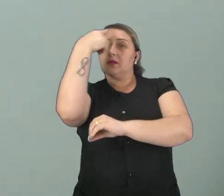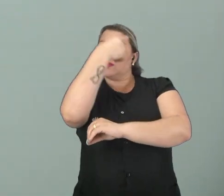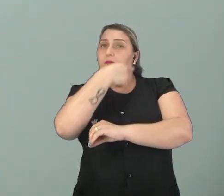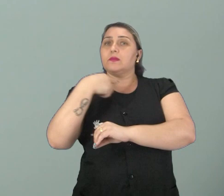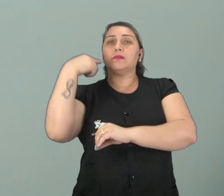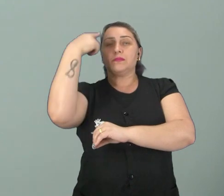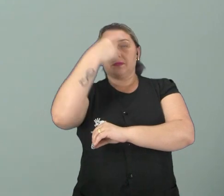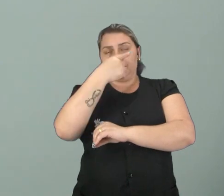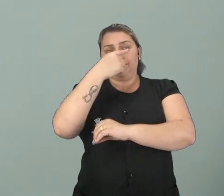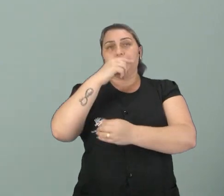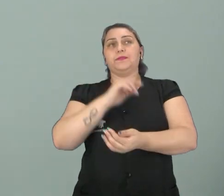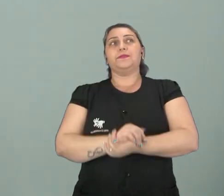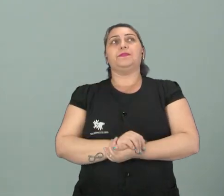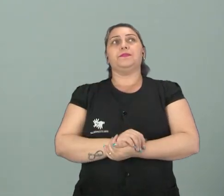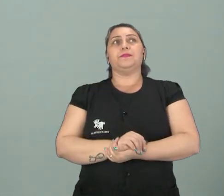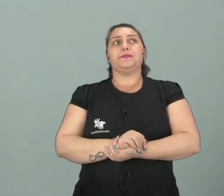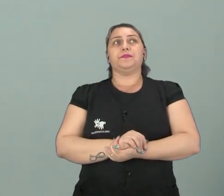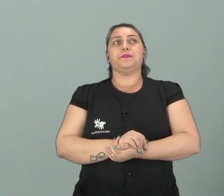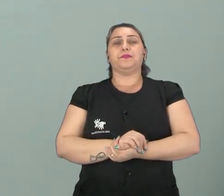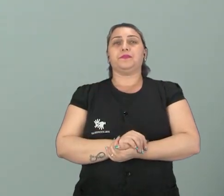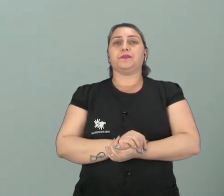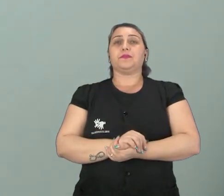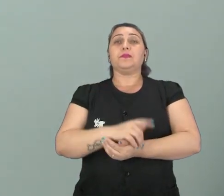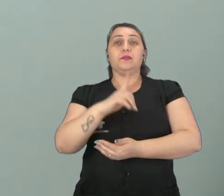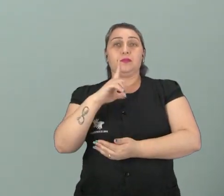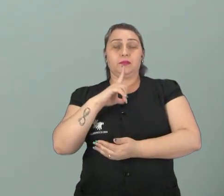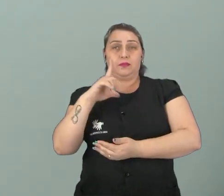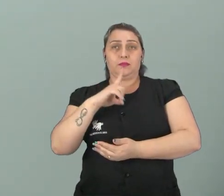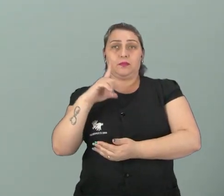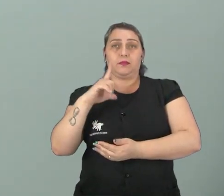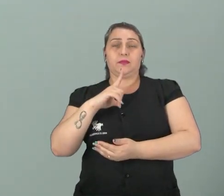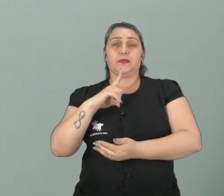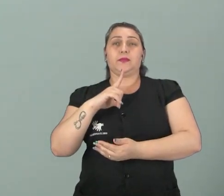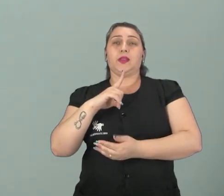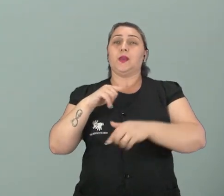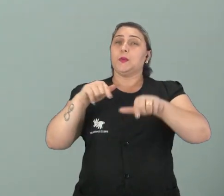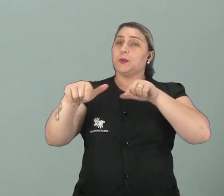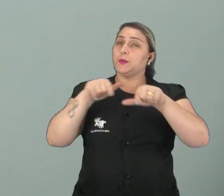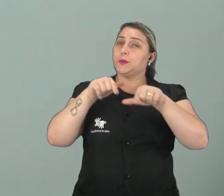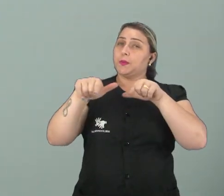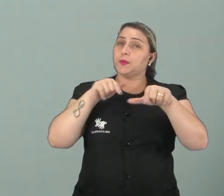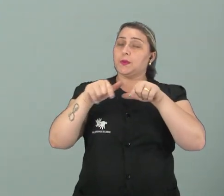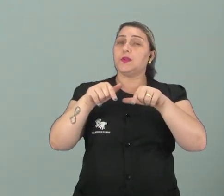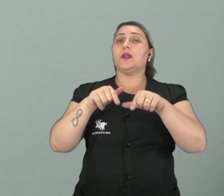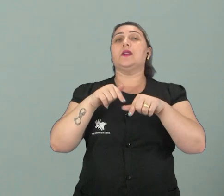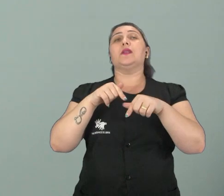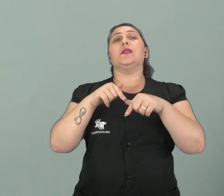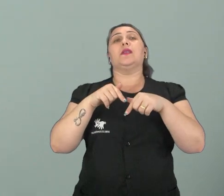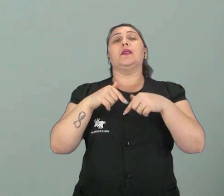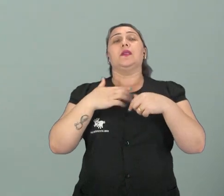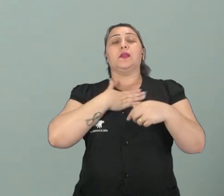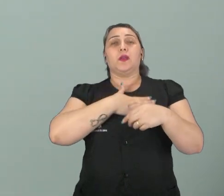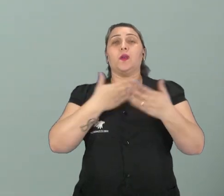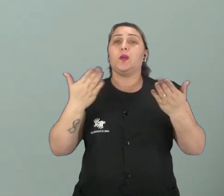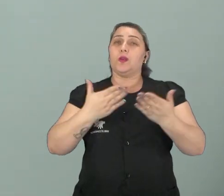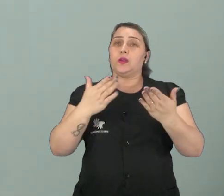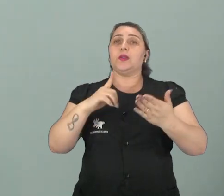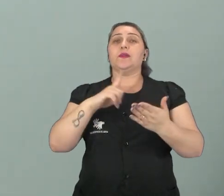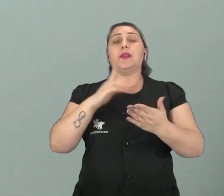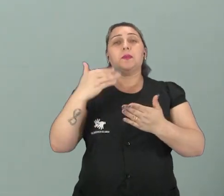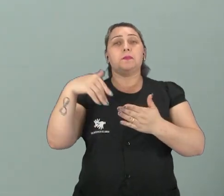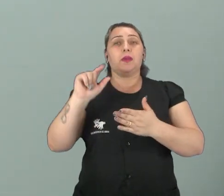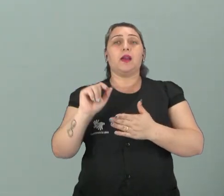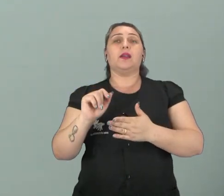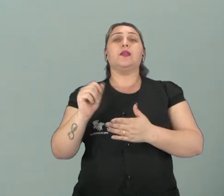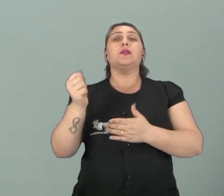inteiro. Todo mundo, quando tem um dia de tarefas, às vezes quando tem um dia de tarefas muito cheio, até chega a comentar: eu gostaria que hoje eu tivesse mais